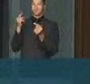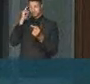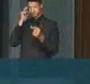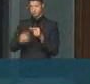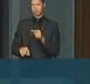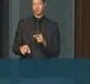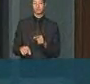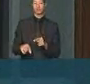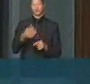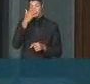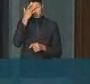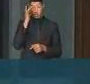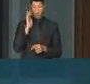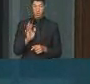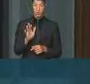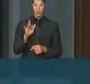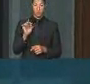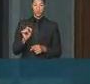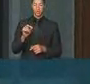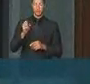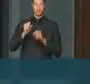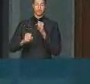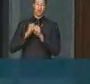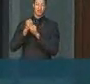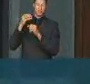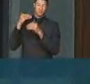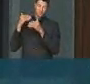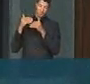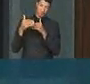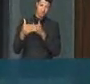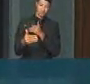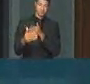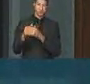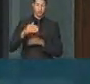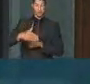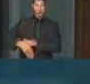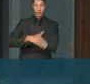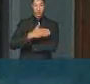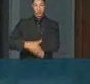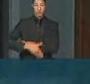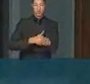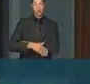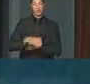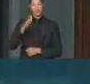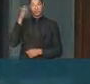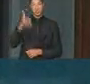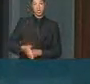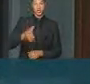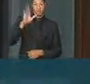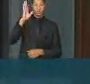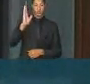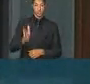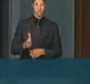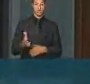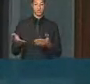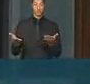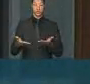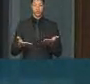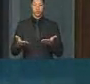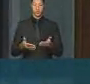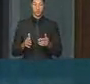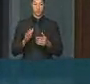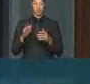aqueles que há anos foram às ruas pela direta já hoje